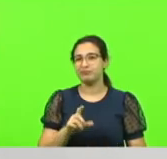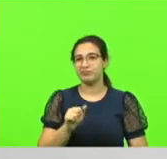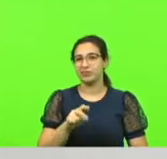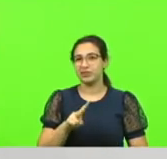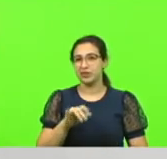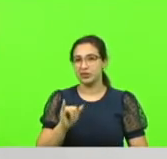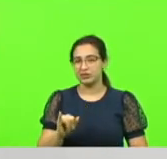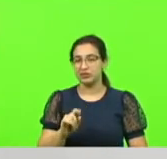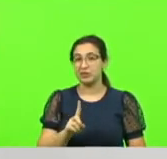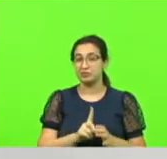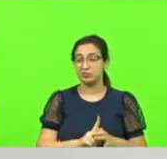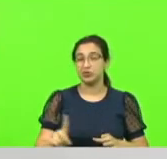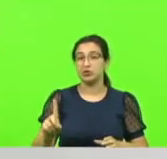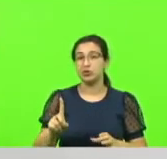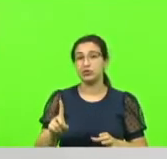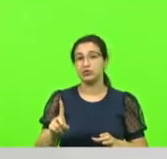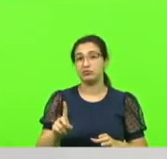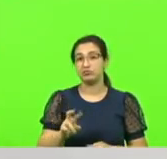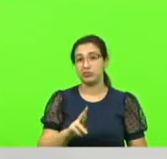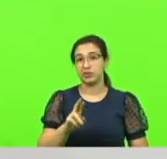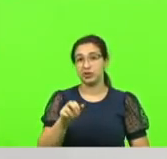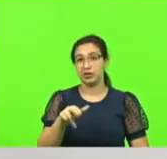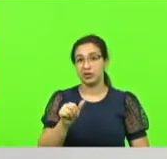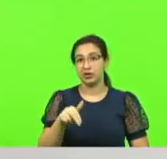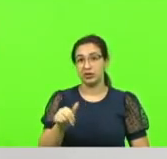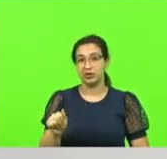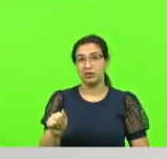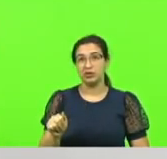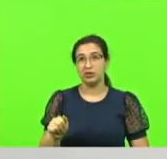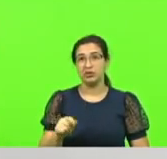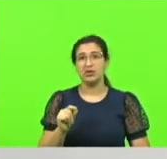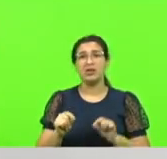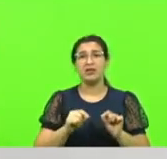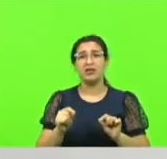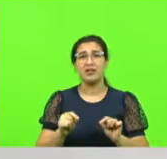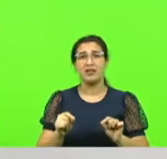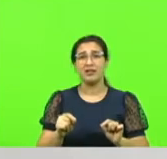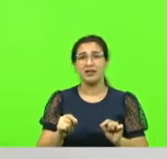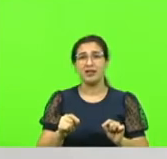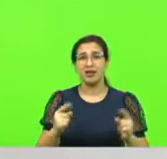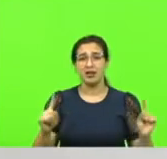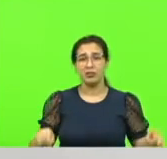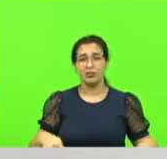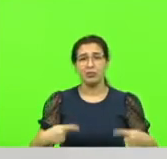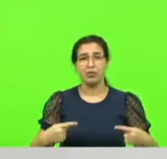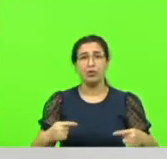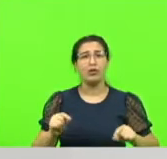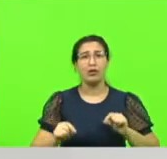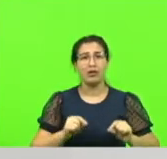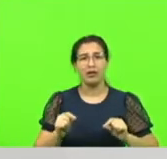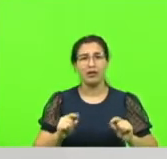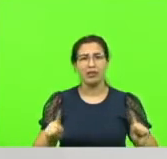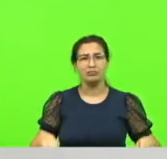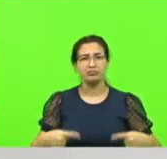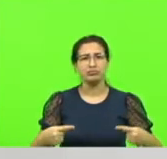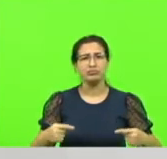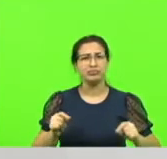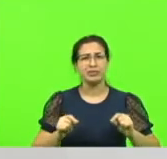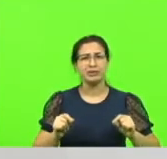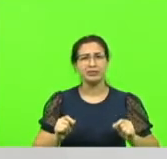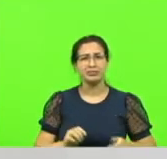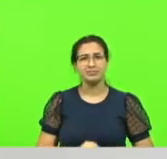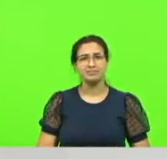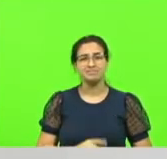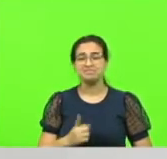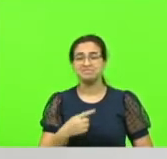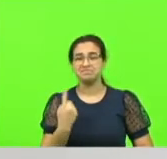desbancou Renan Calheiros. Quem desbancaria Renan Calheiros? Quem desbancaria? E nós